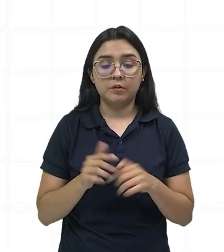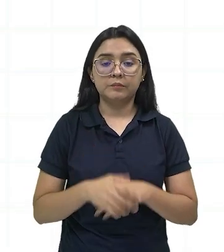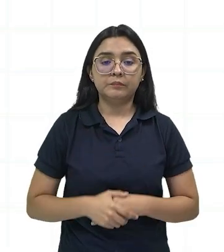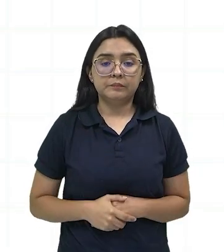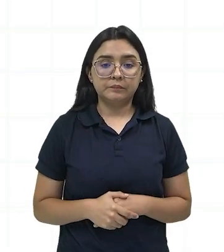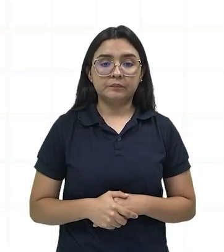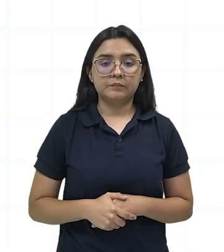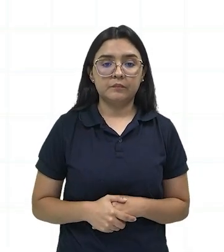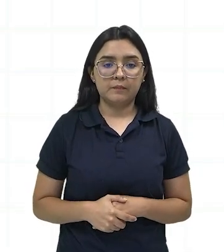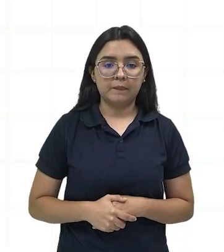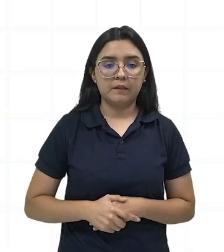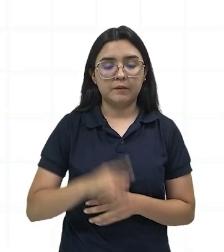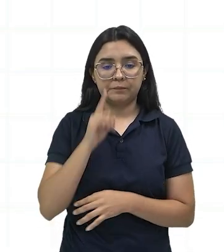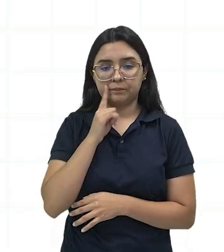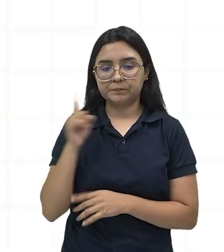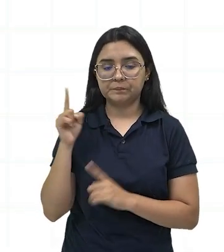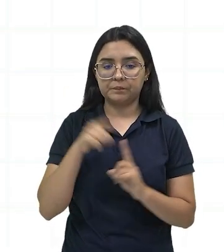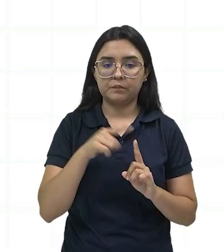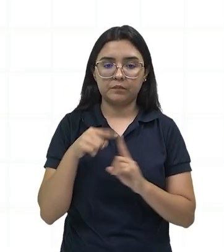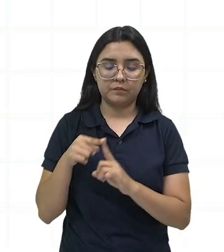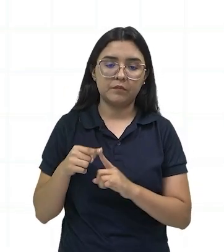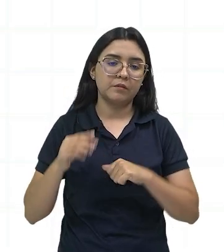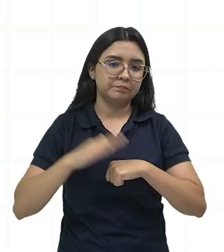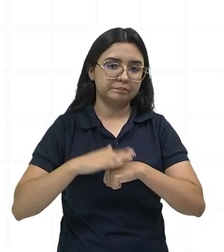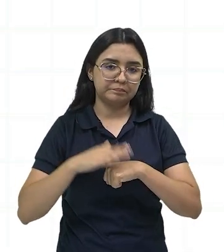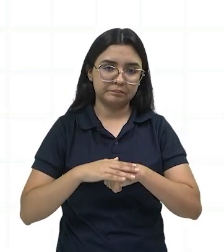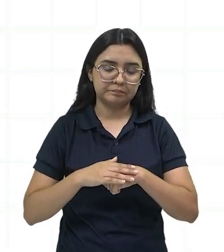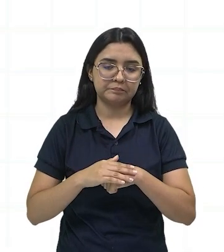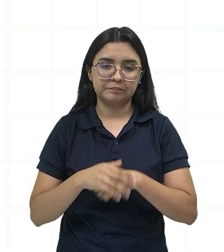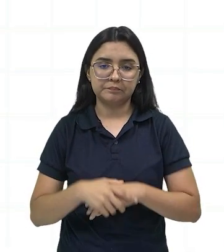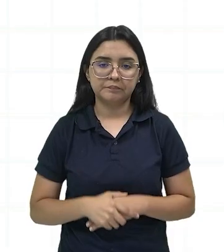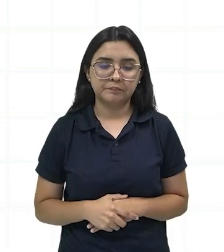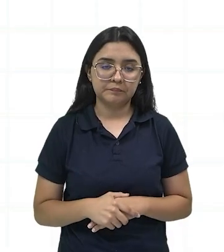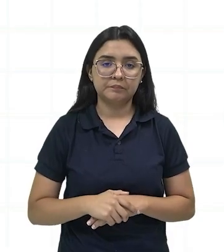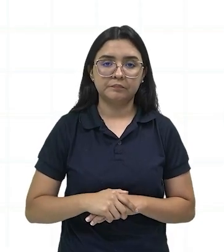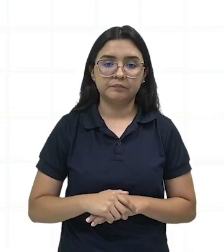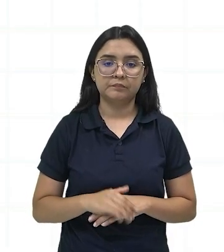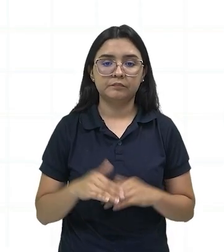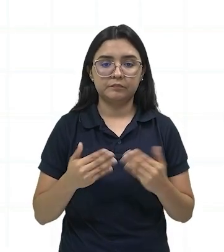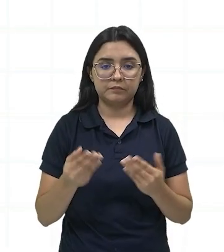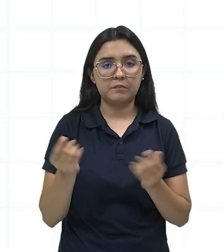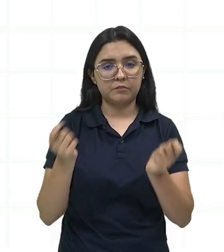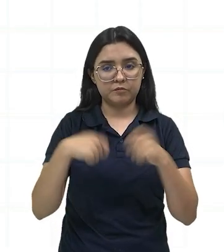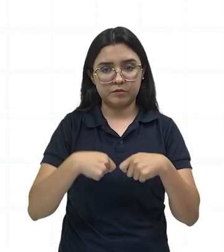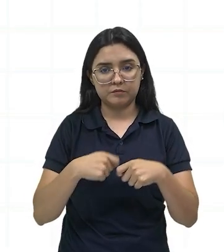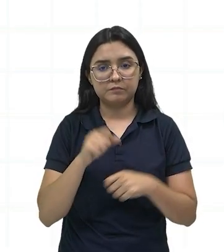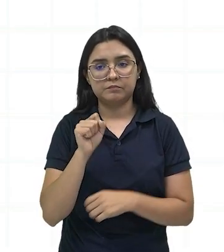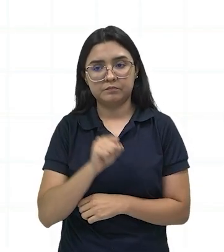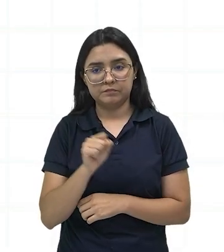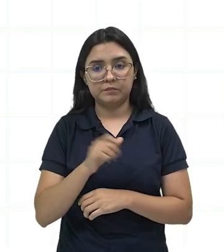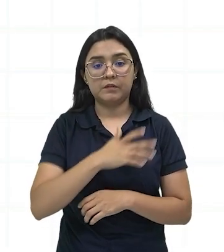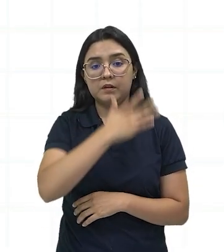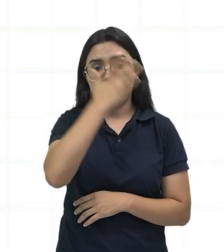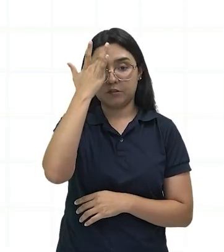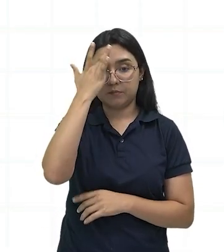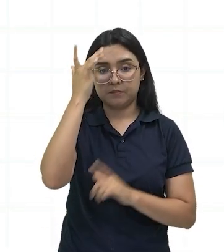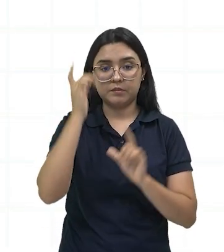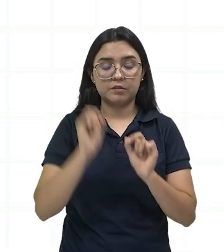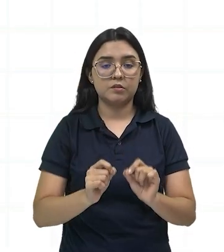o sujeito pratica a ação sobre si mesmo. Mas isso é possível? É possível. Olha lá. As pessoas